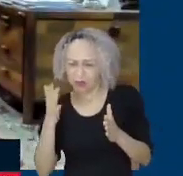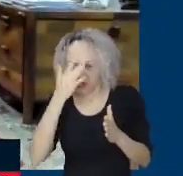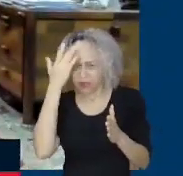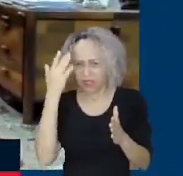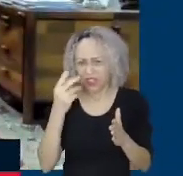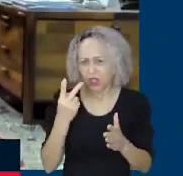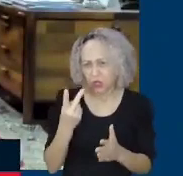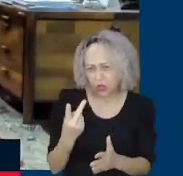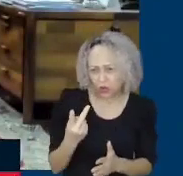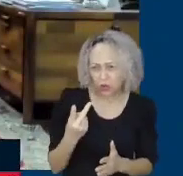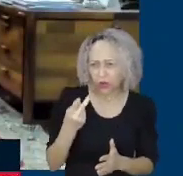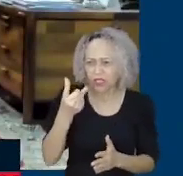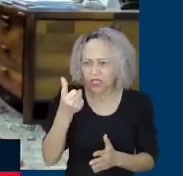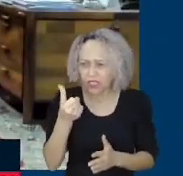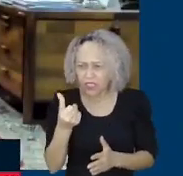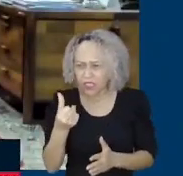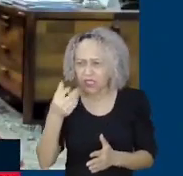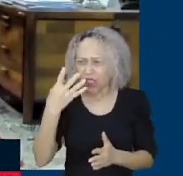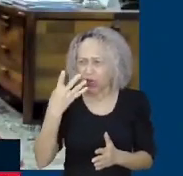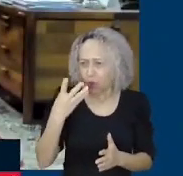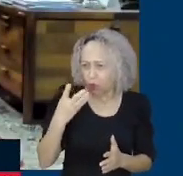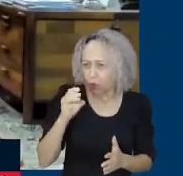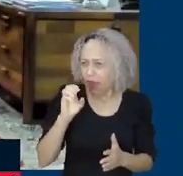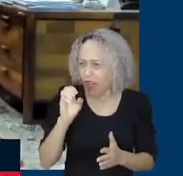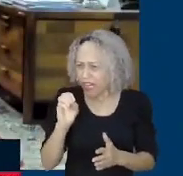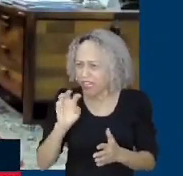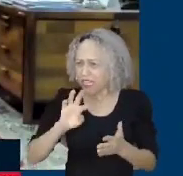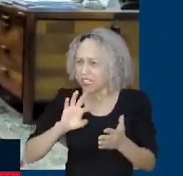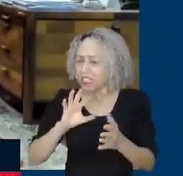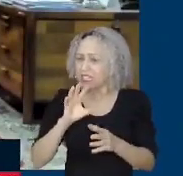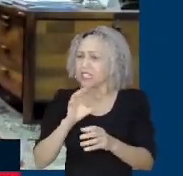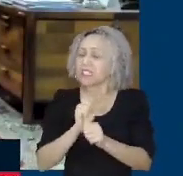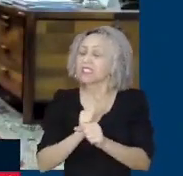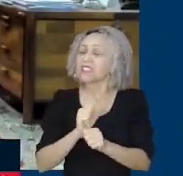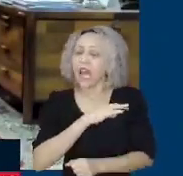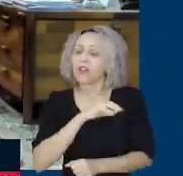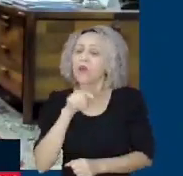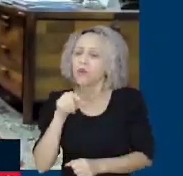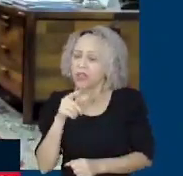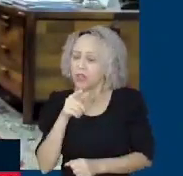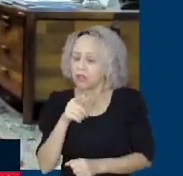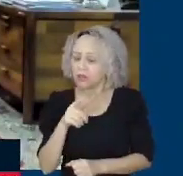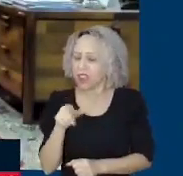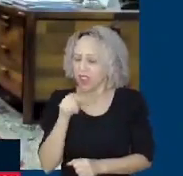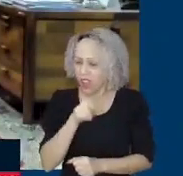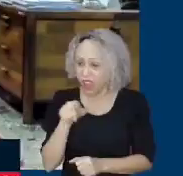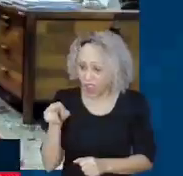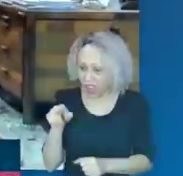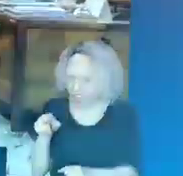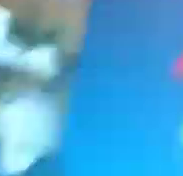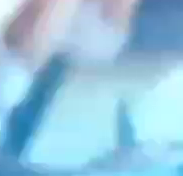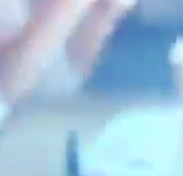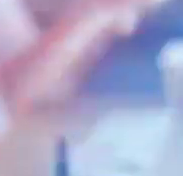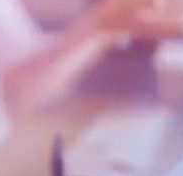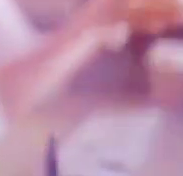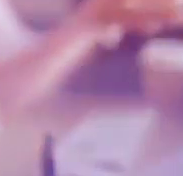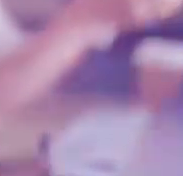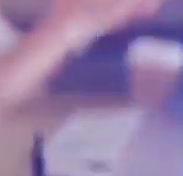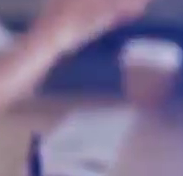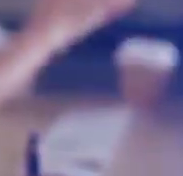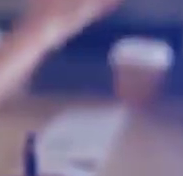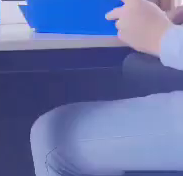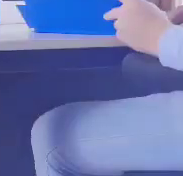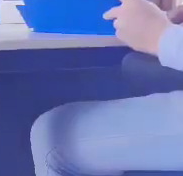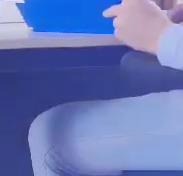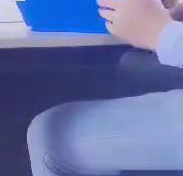2.640, ou seja, dois salários mínimos, não terá nenhum centavo retido no imposto de renda. A